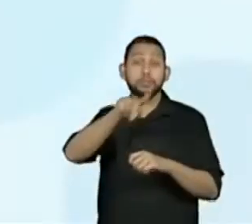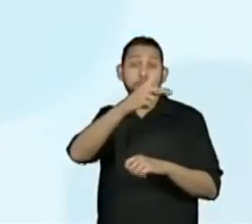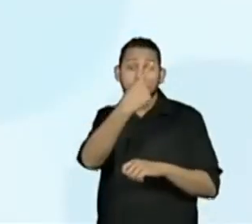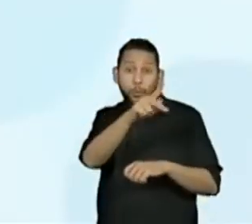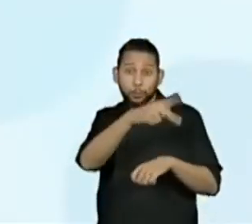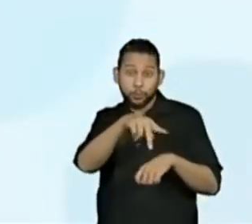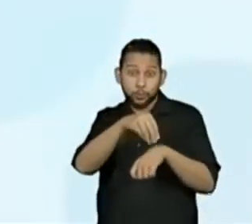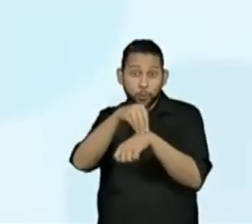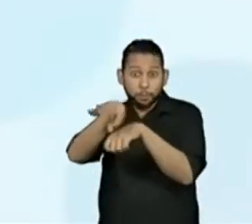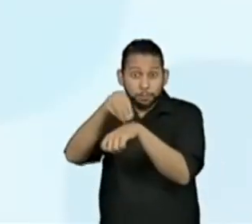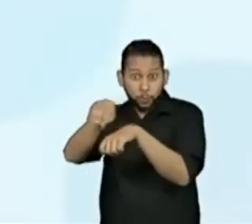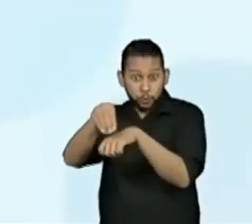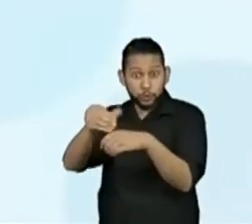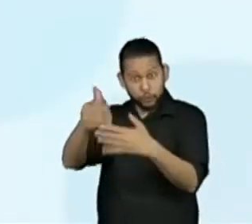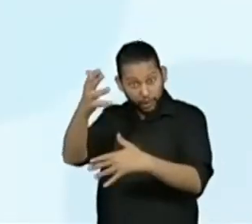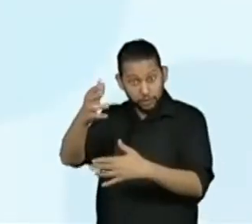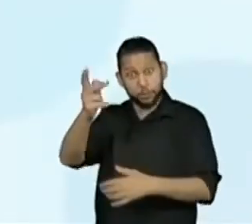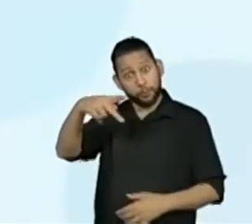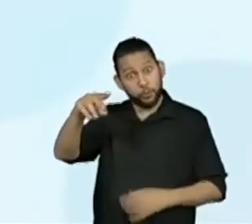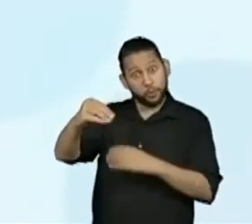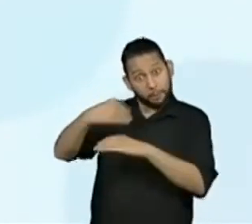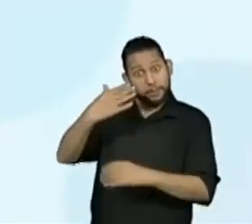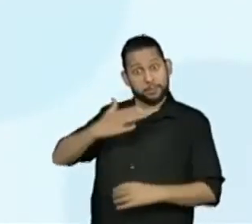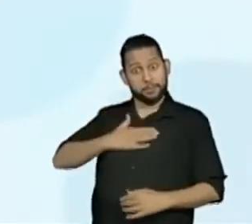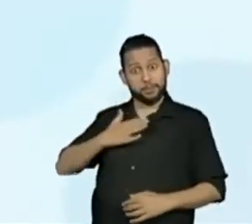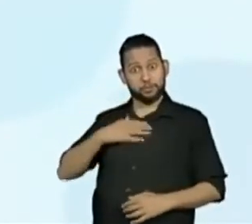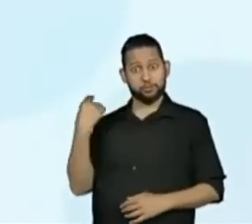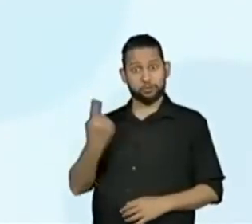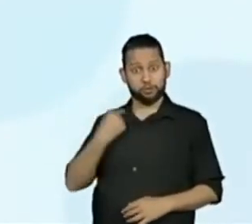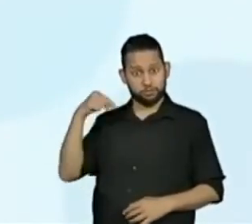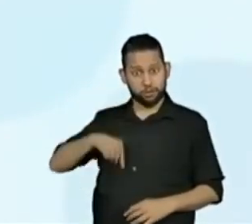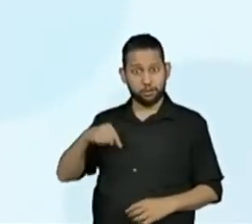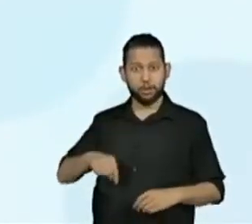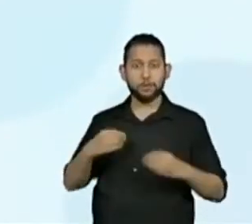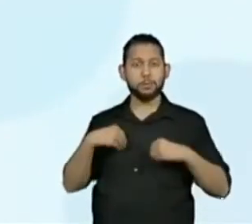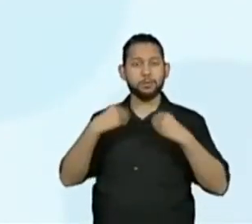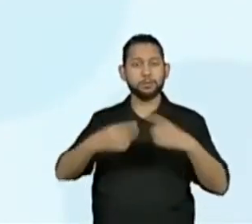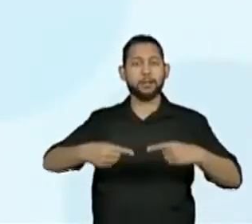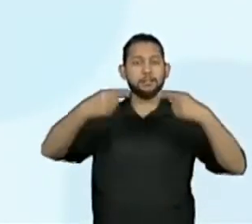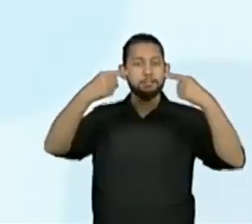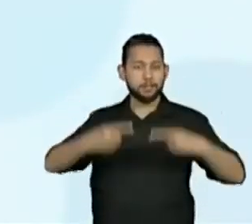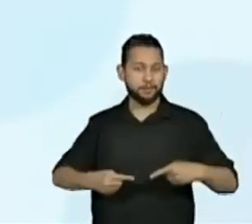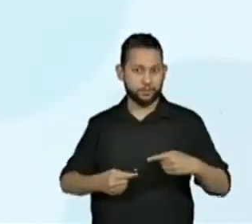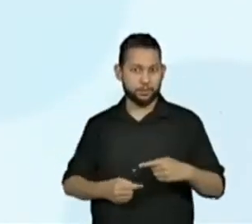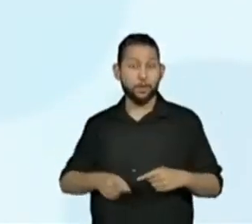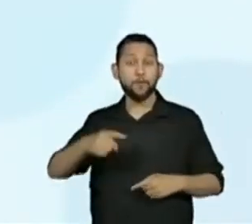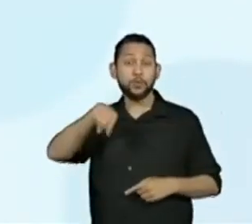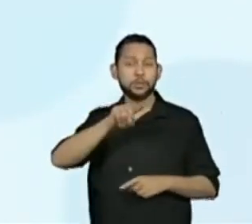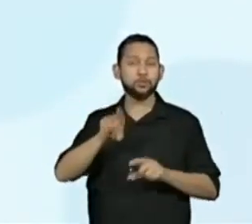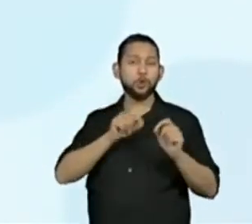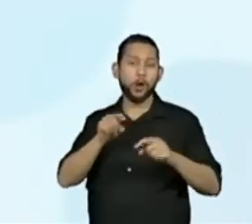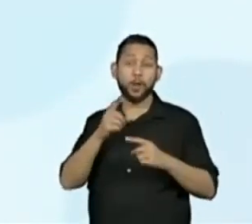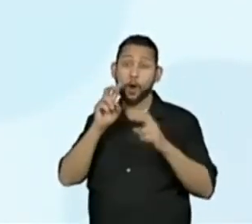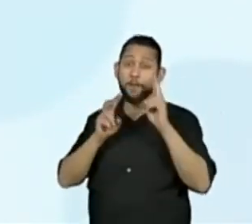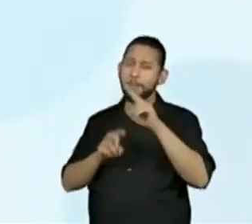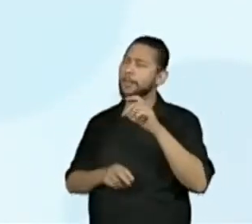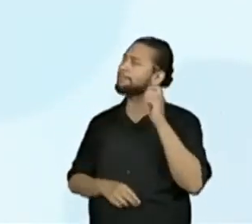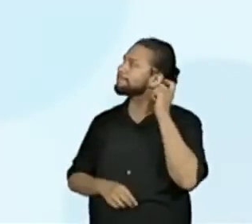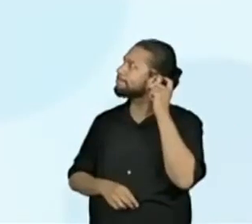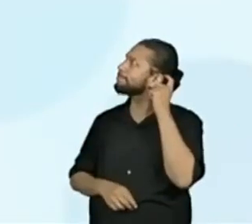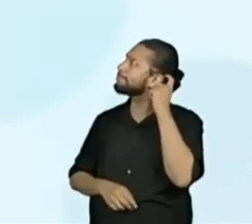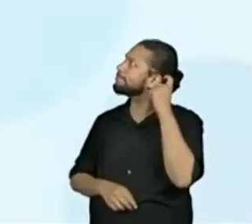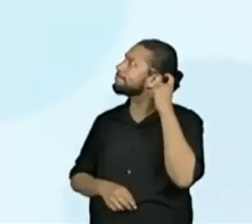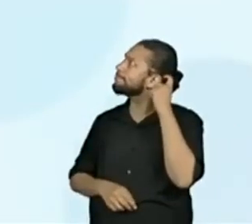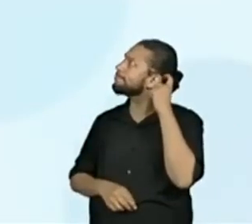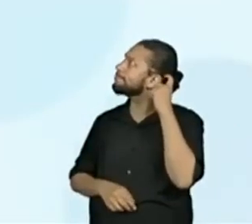para a professora de vocês. E aí rapidinho a gente vai colocando, porque a gente vai fazer um desafio, né, professora? Isso mesmo. Nós vamos olha, agora já tem vários números aí,